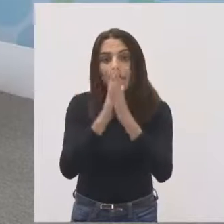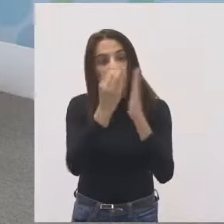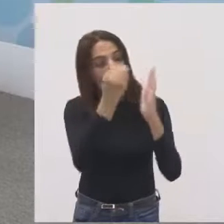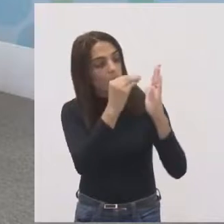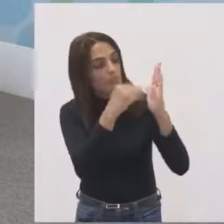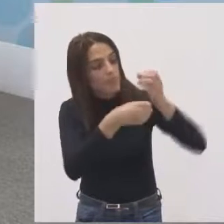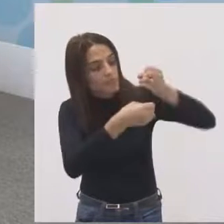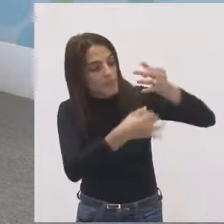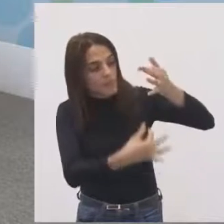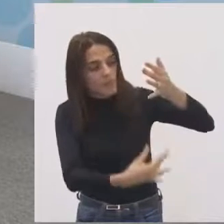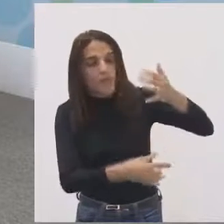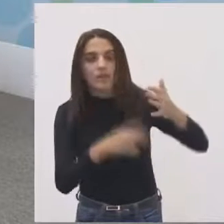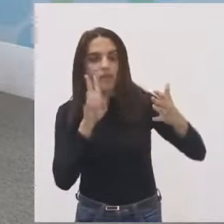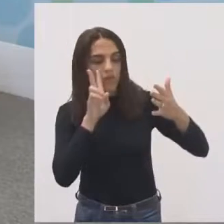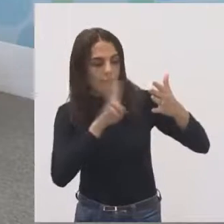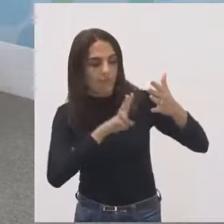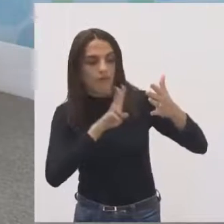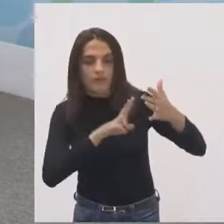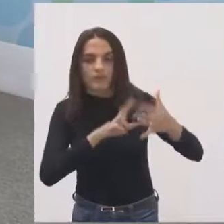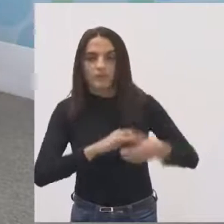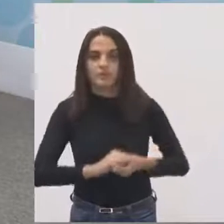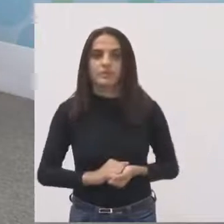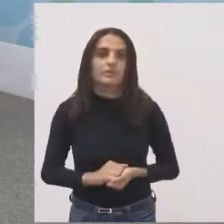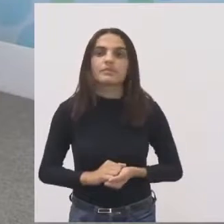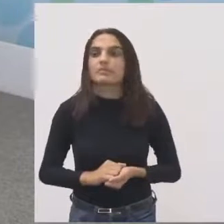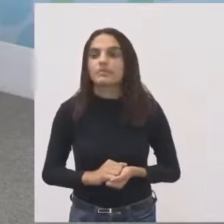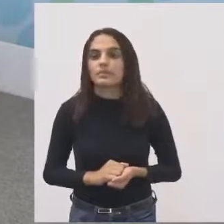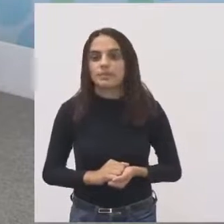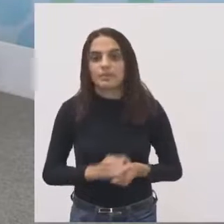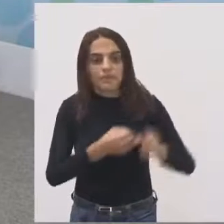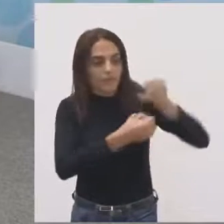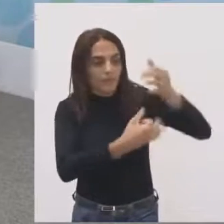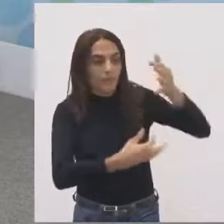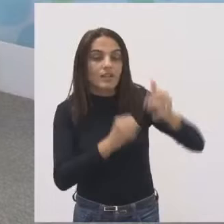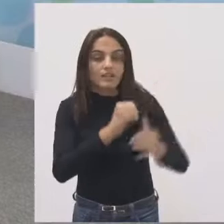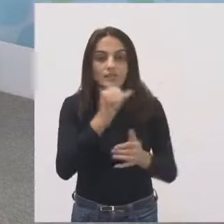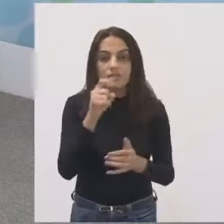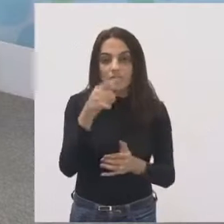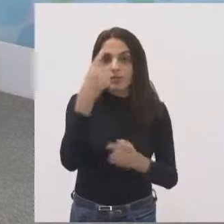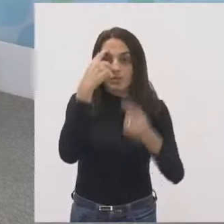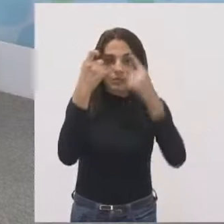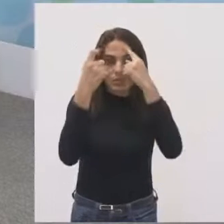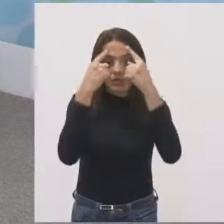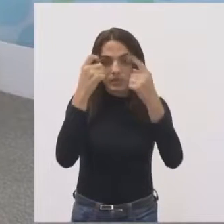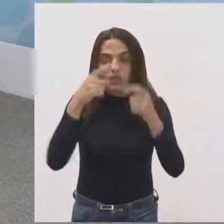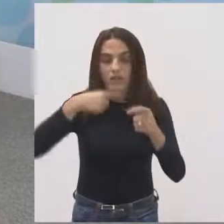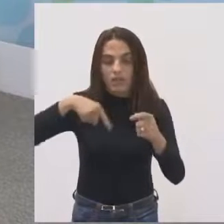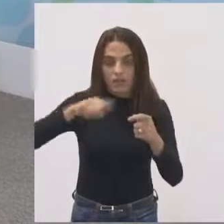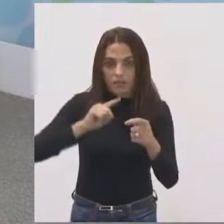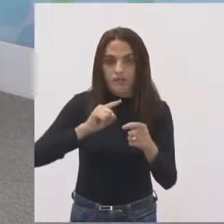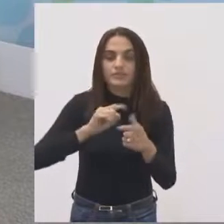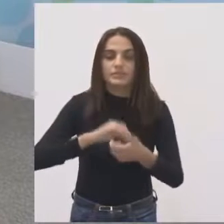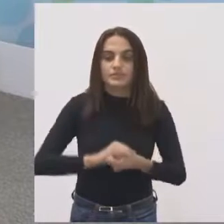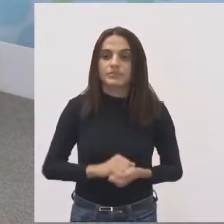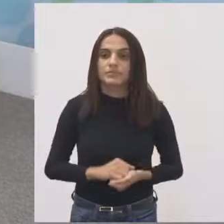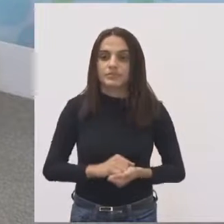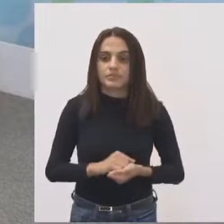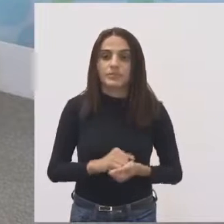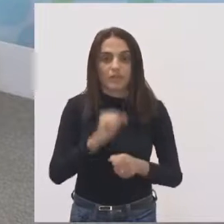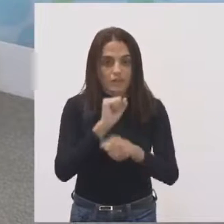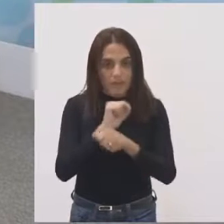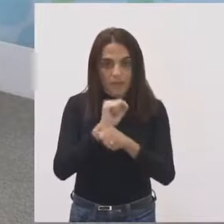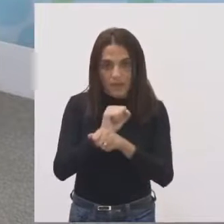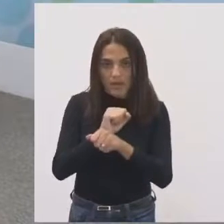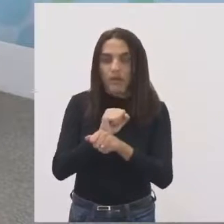no chat, que a gente tá olhando aqui o chat. E se vocês tiverem dúvida, a gente vai parar